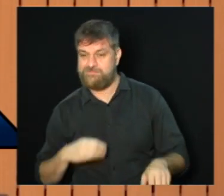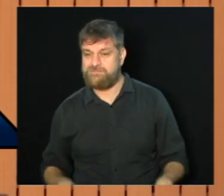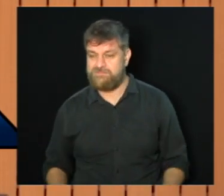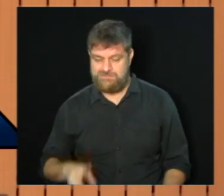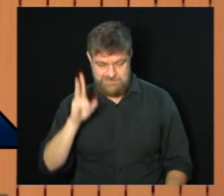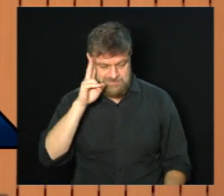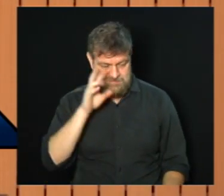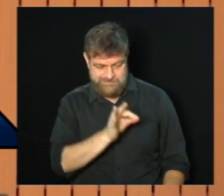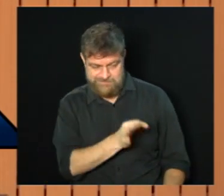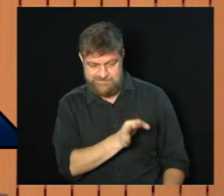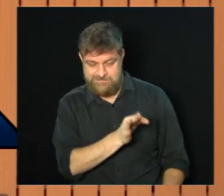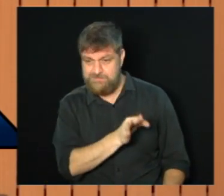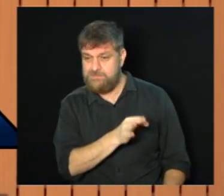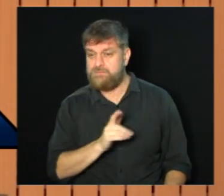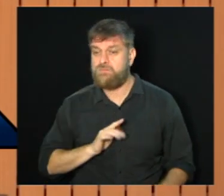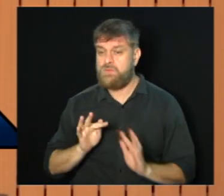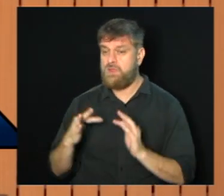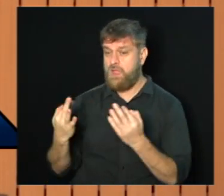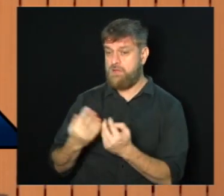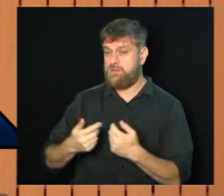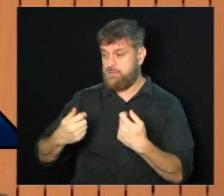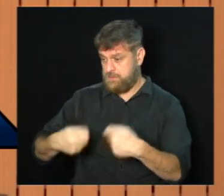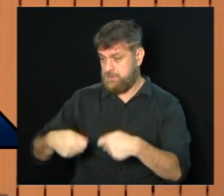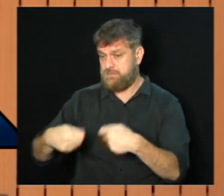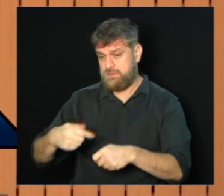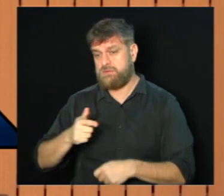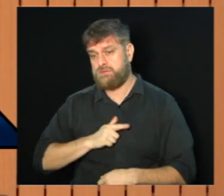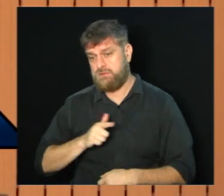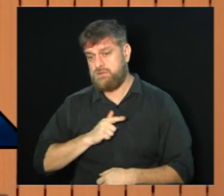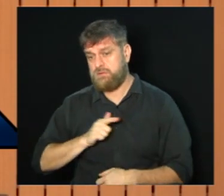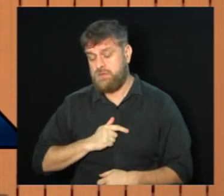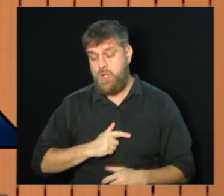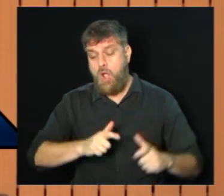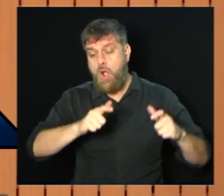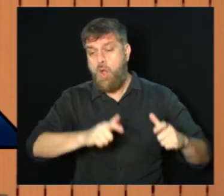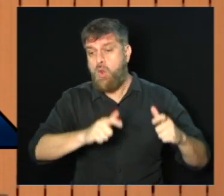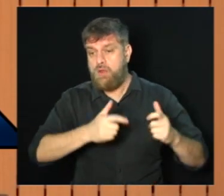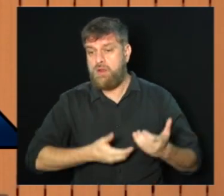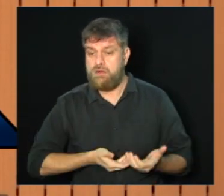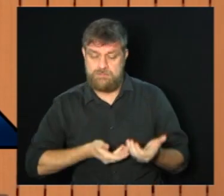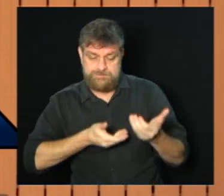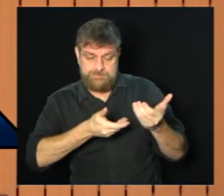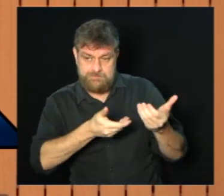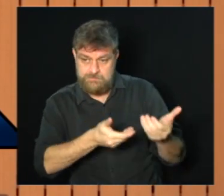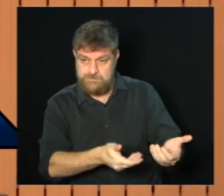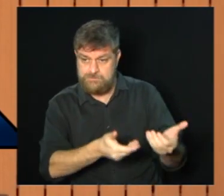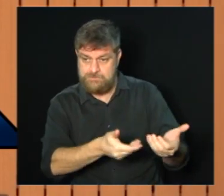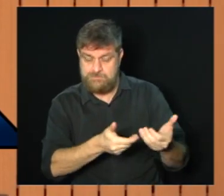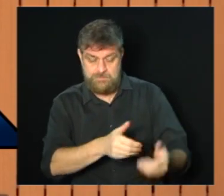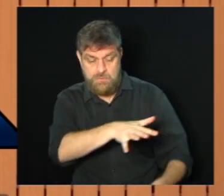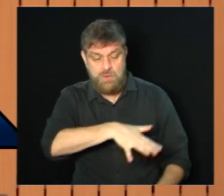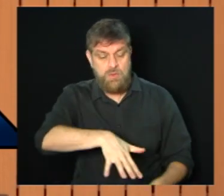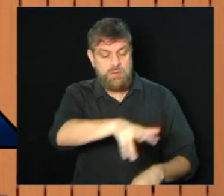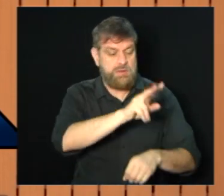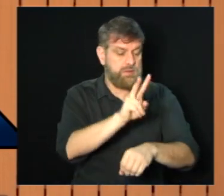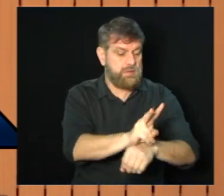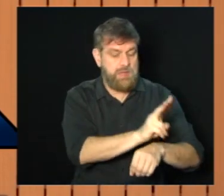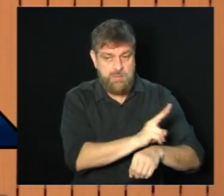dizer, as famílias precisam de deixar os seus filhos em ambientes protegidos,